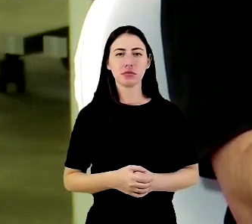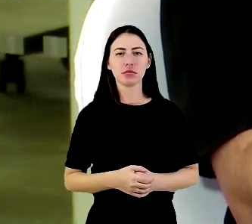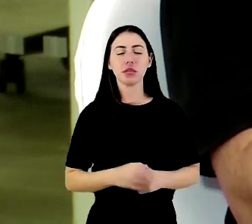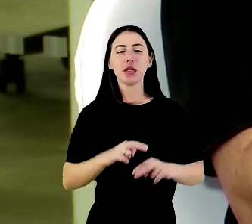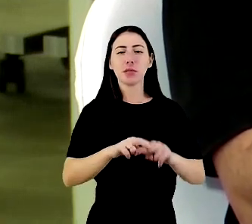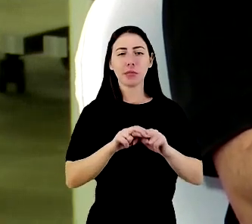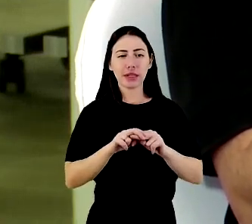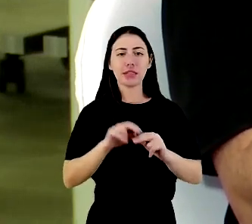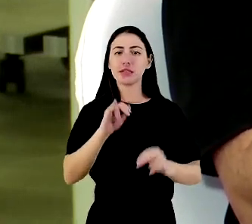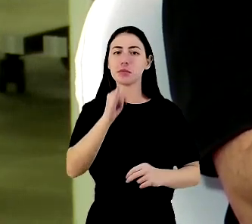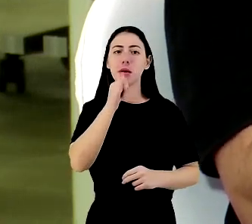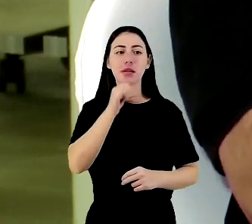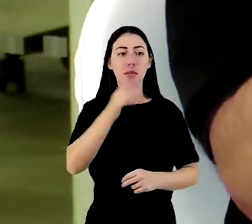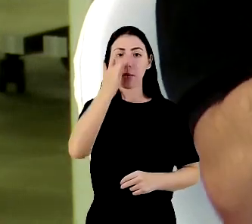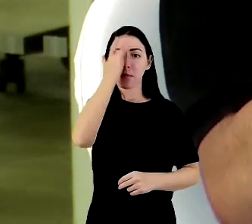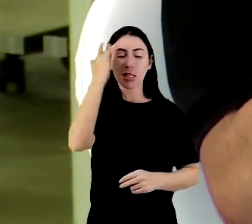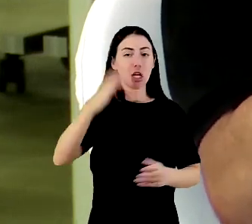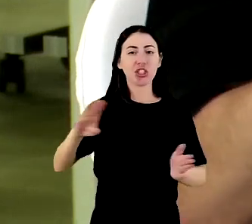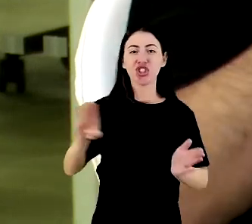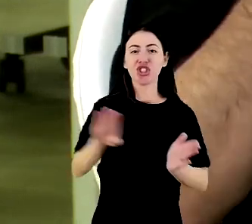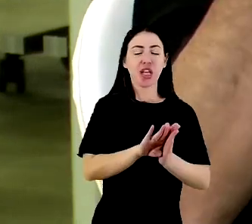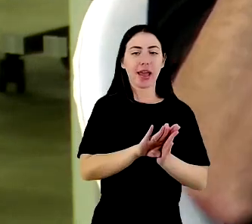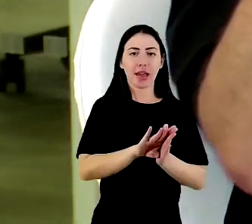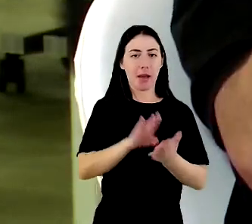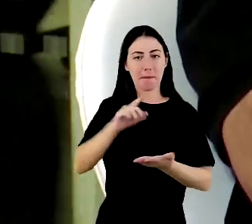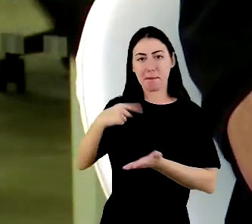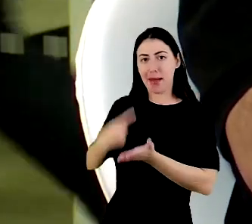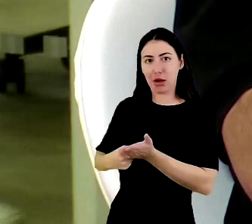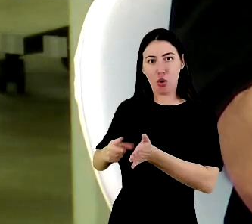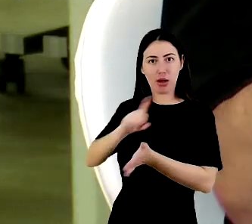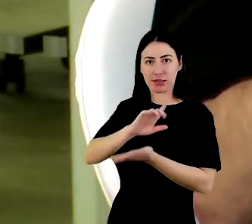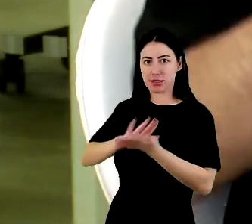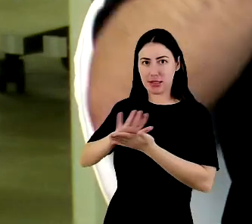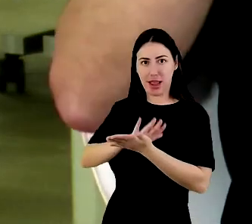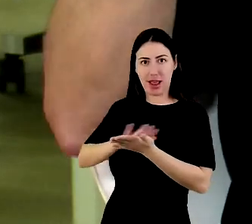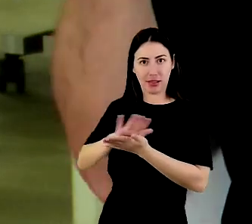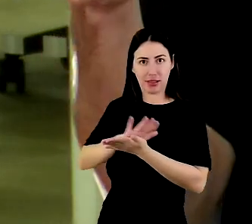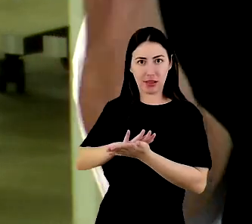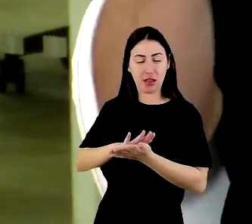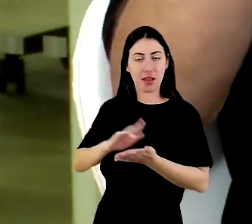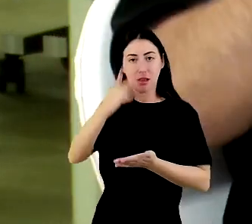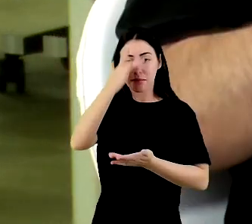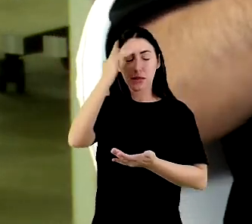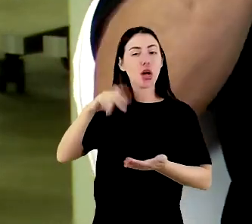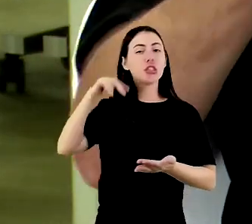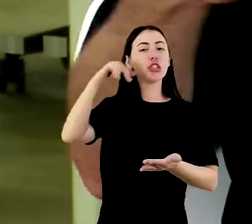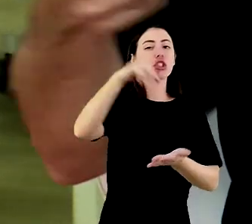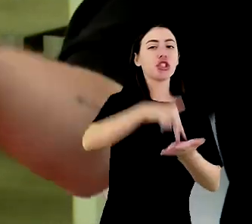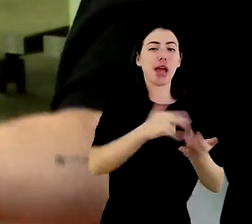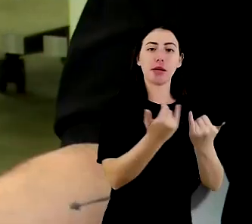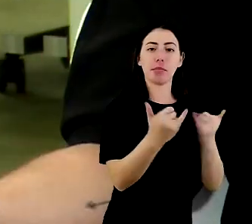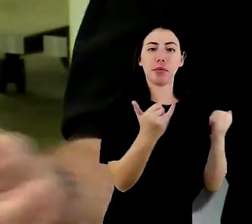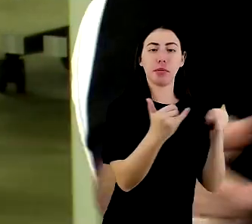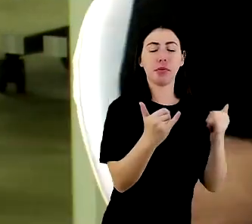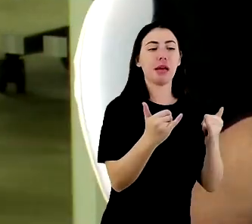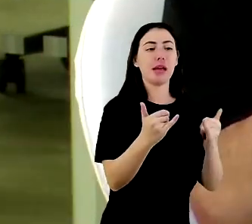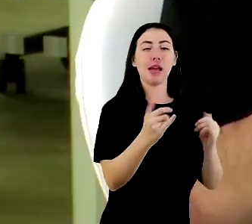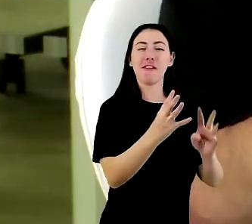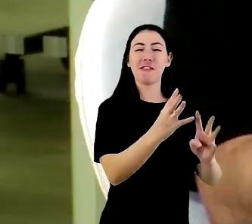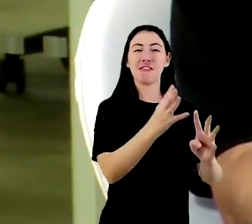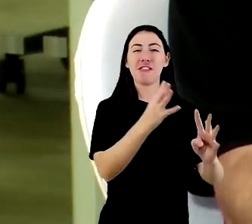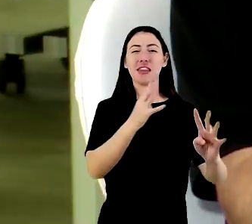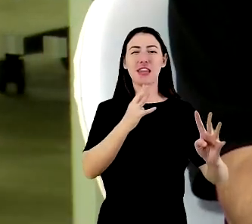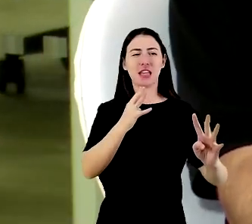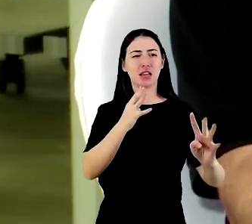cliente, né, como é que eu, naquele ponto, já dou uma mensagem para ele de qual é o ponto que está funcionando mais perto com a melhor oferta para ele? E você